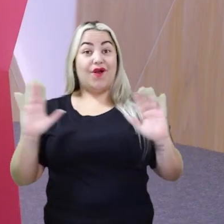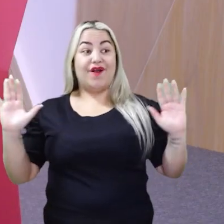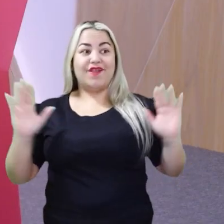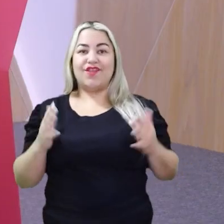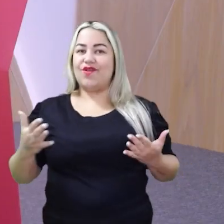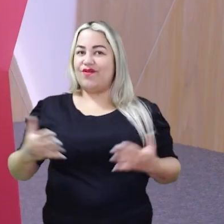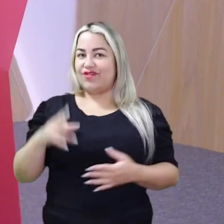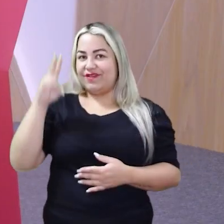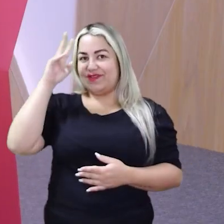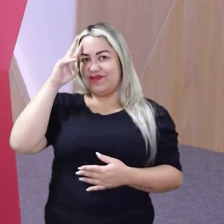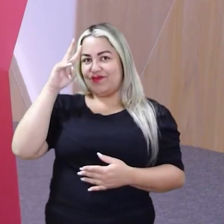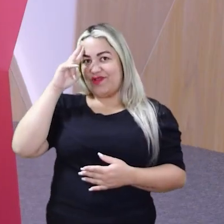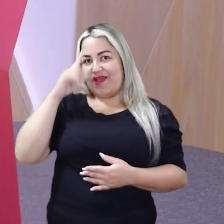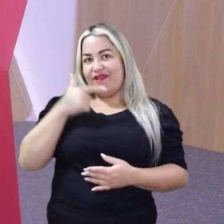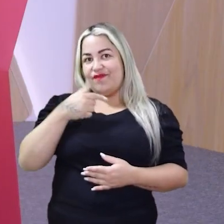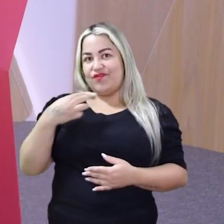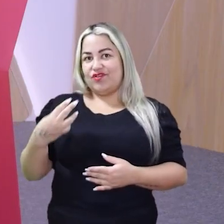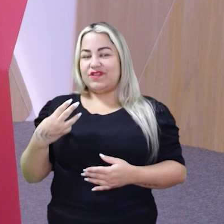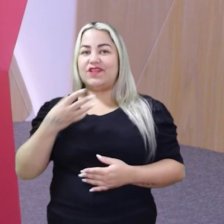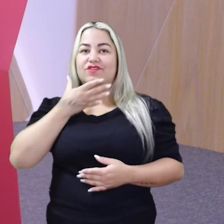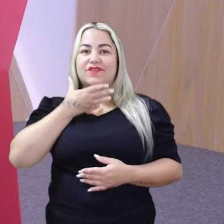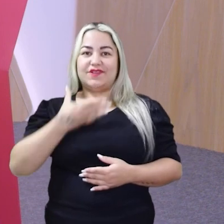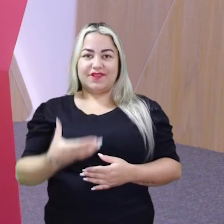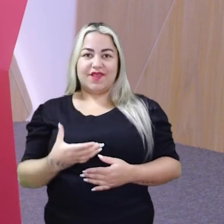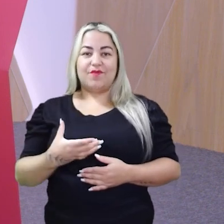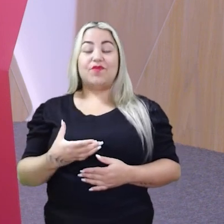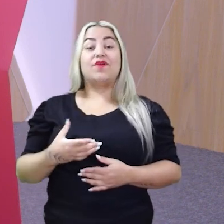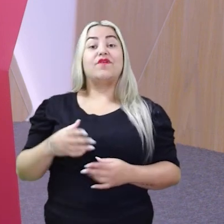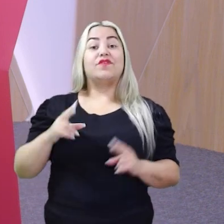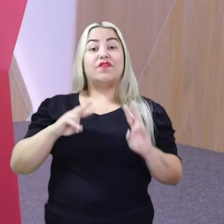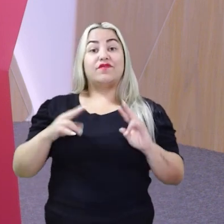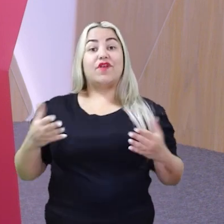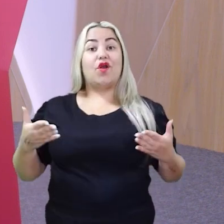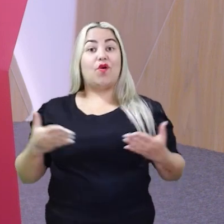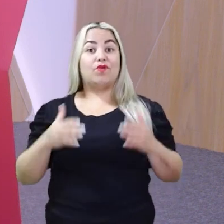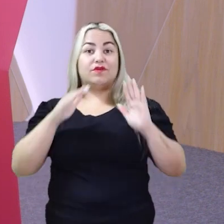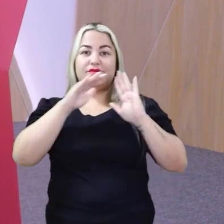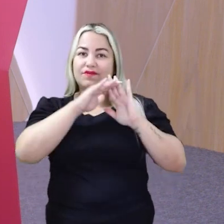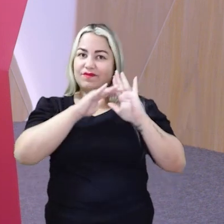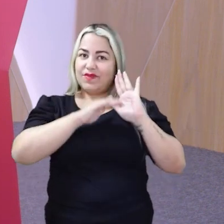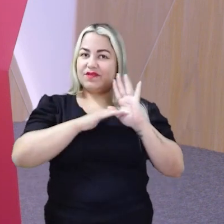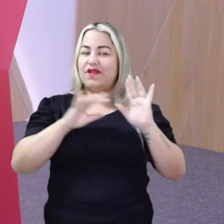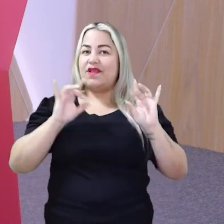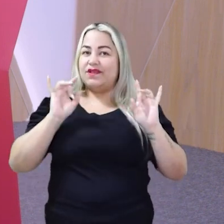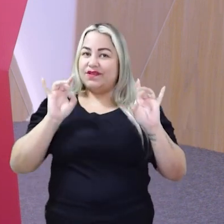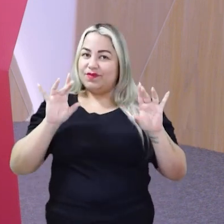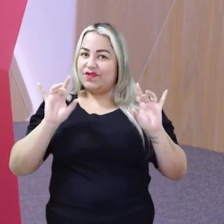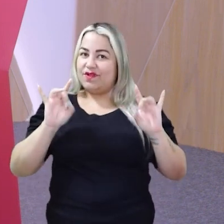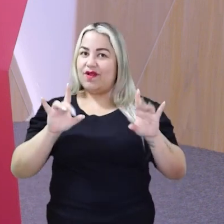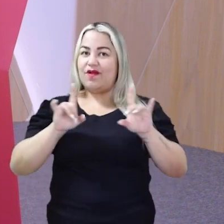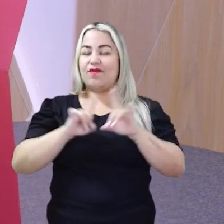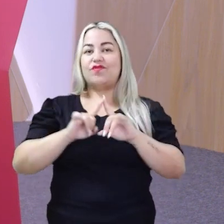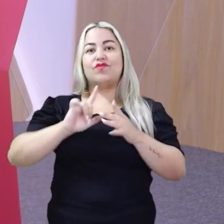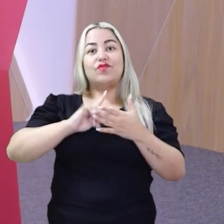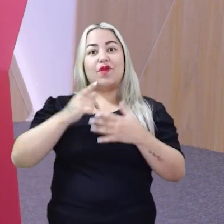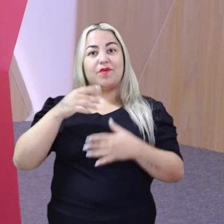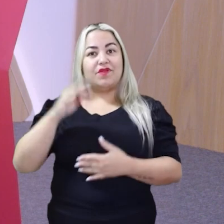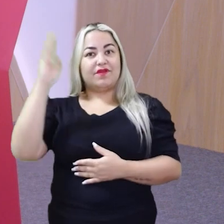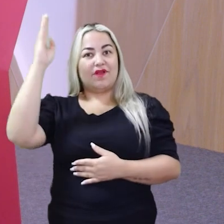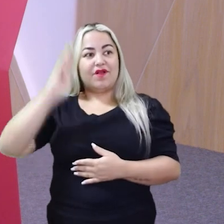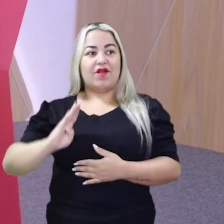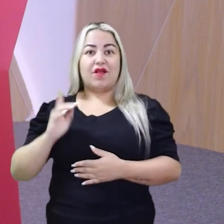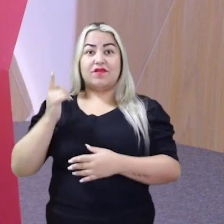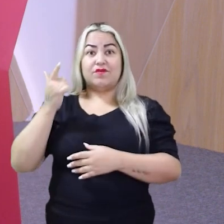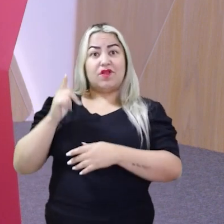Olá, hoje é segunda-feira, 23 de dezembro e você vai ver nessa edição especial do Jornal PT Brasil